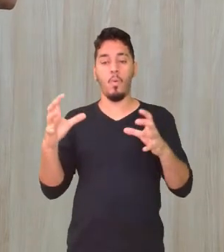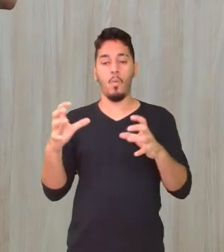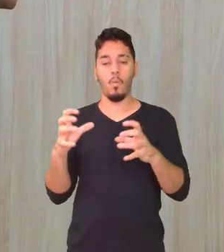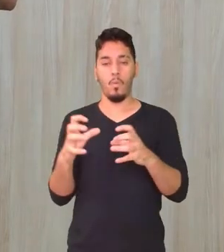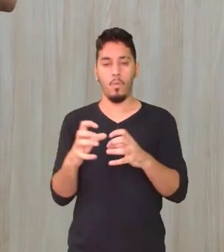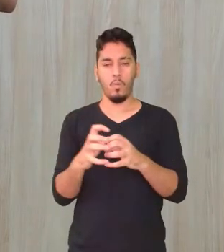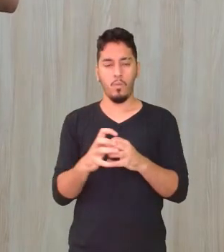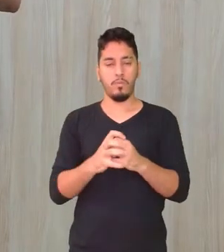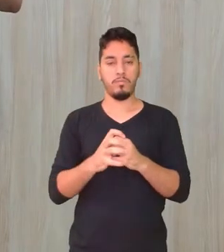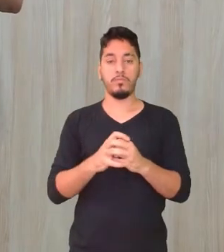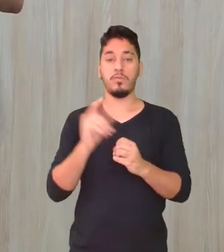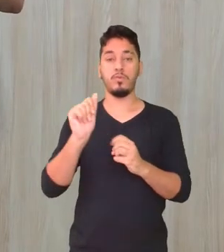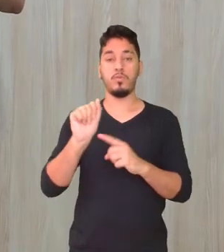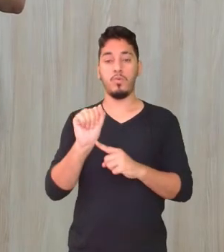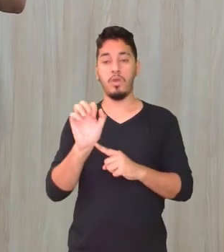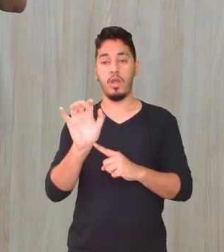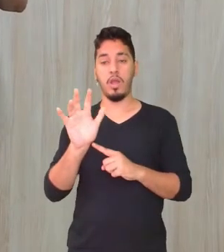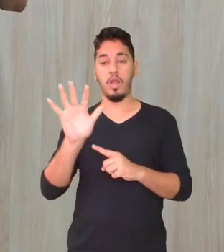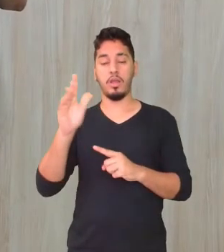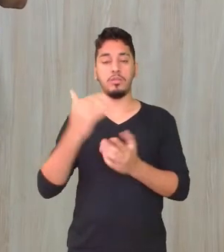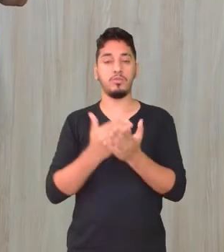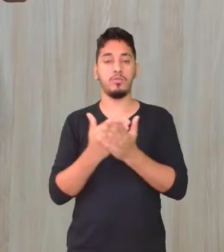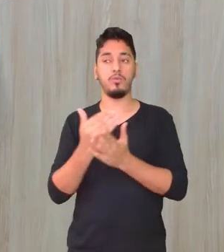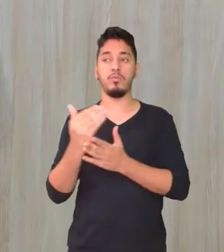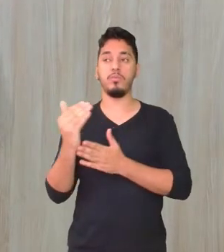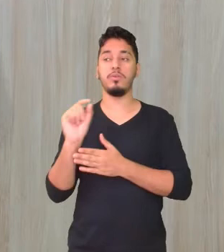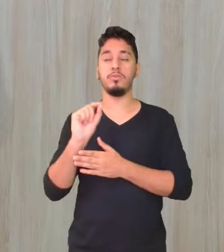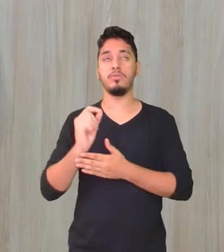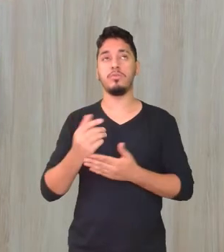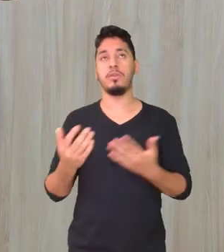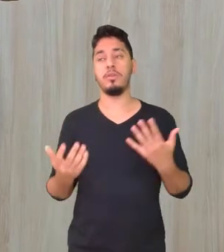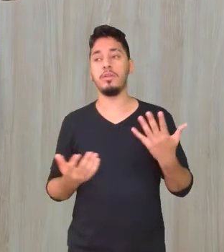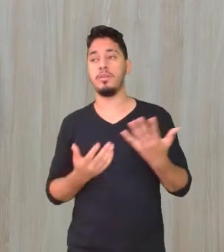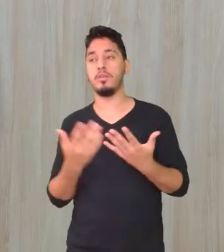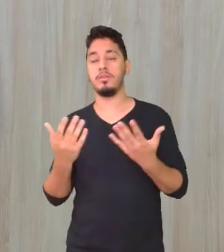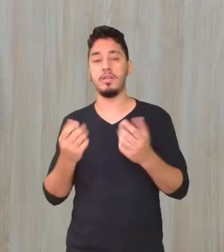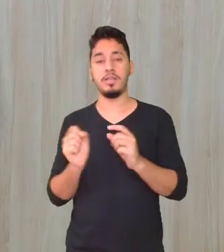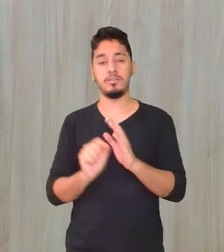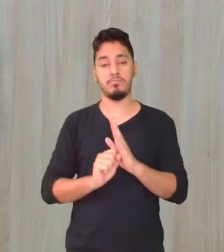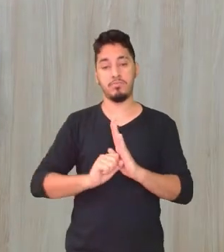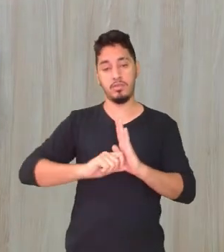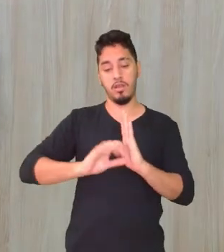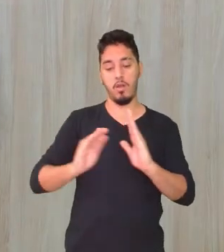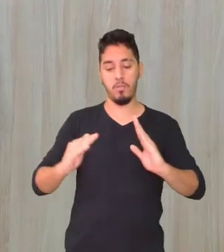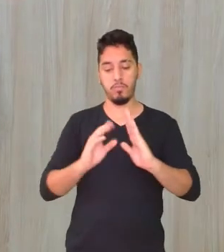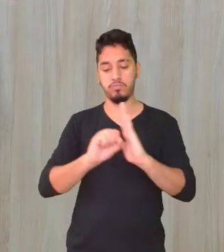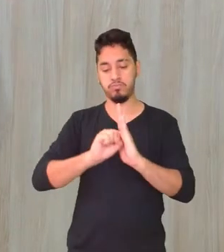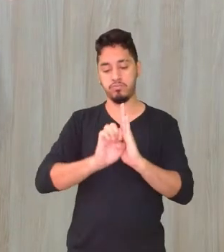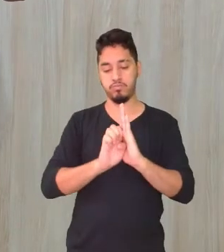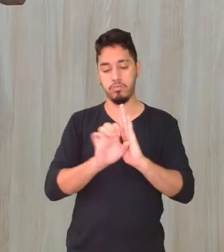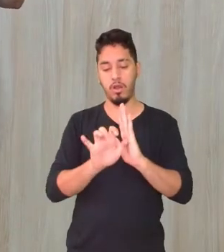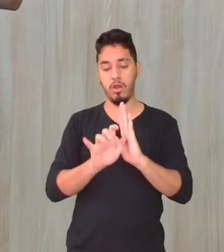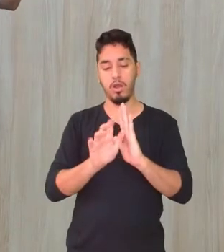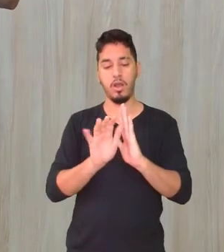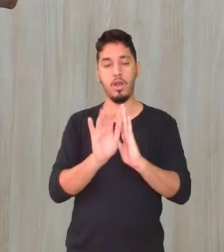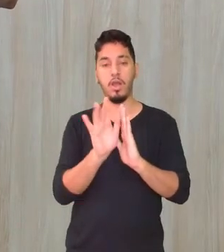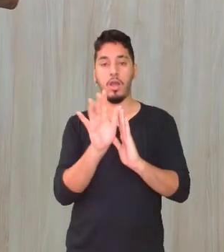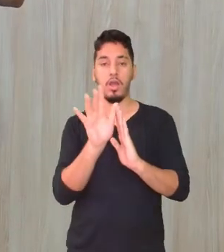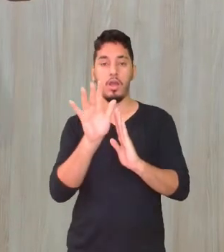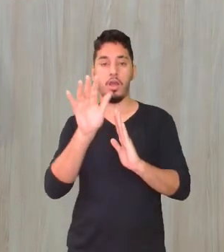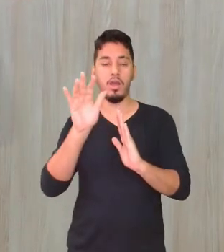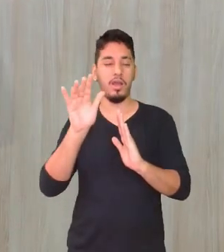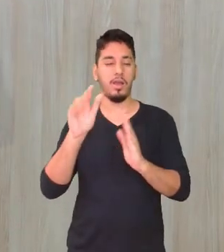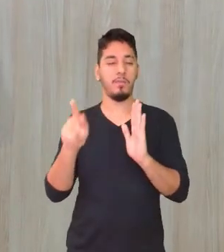comprimir. Então, quando esses gases começam a se sair daquele magma, né? Aquele magma